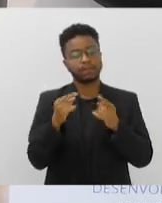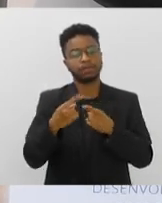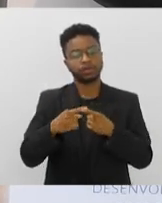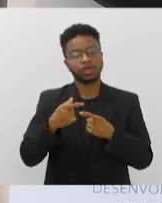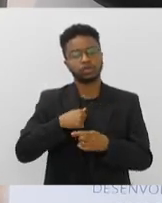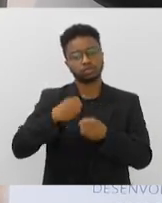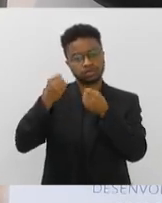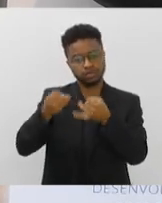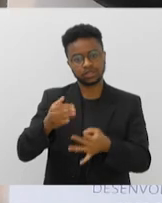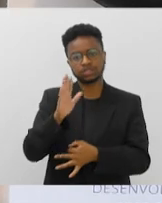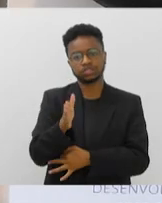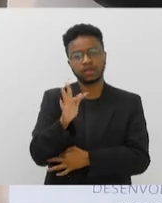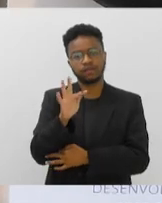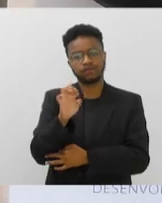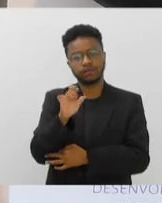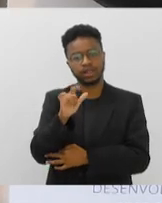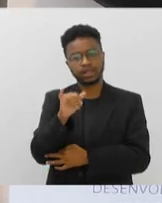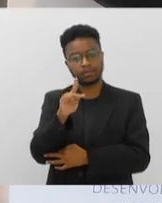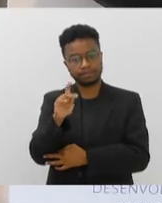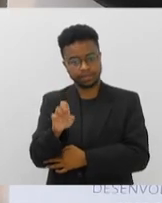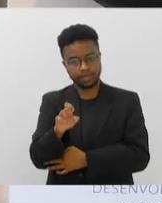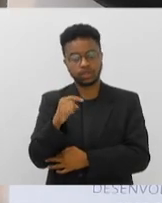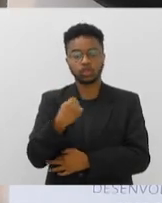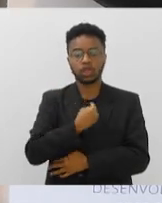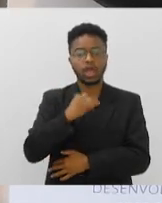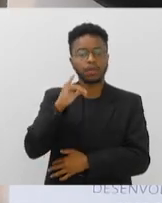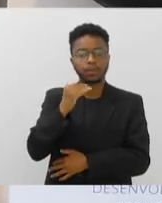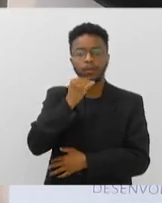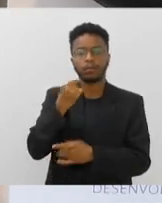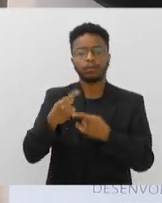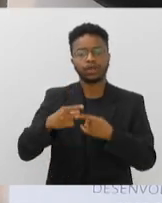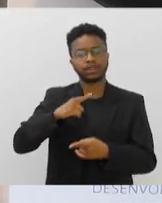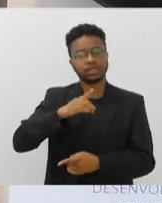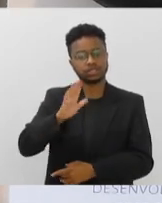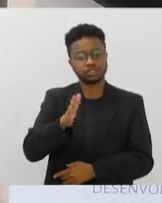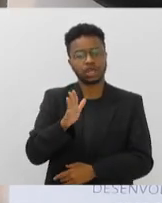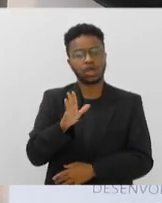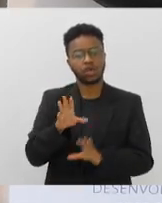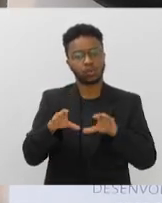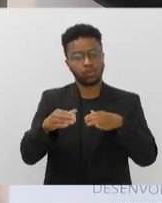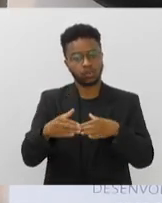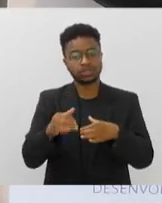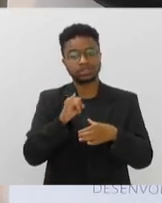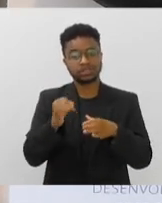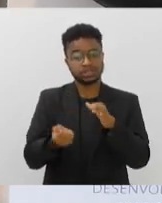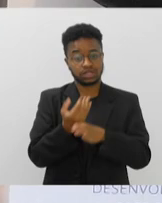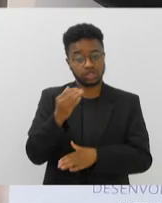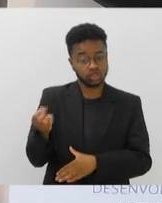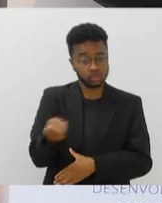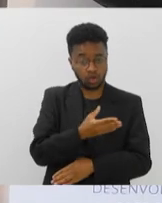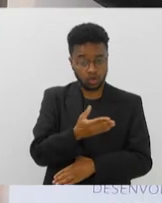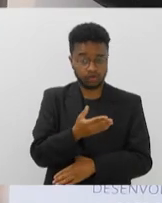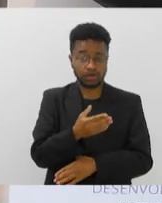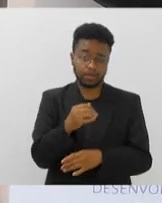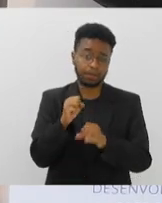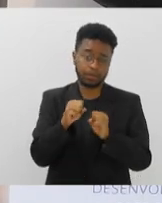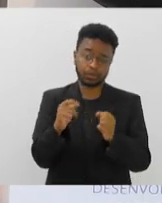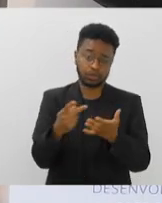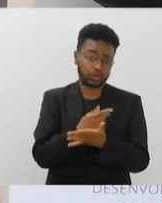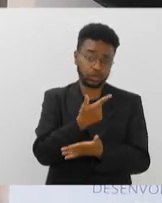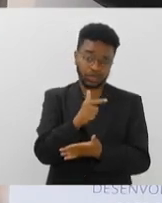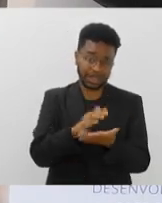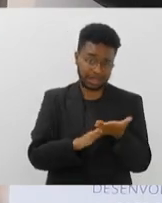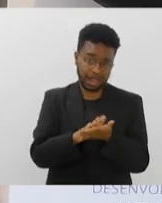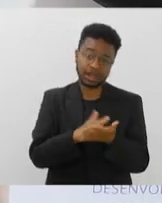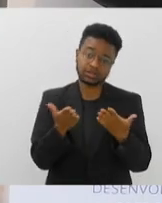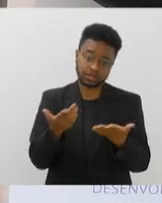Felipe a gente aproveitou que já já existia essa frente que se a gente fosse criar uma nova a gente corria o risco de ficar sem frente nenhuma então eu fui